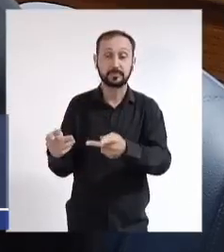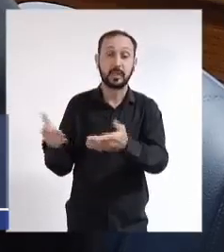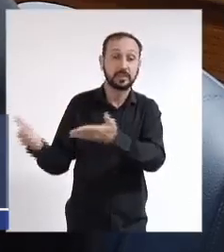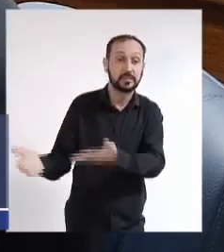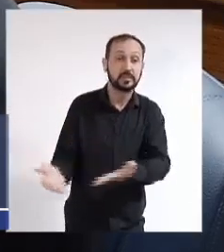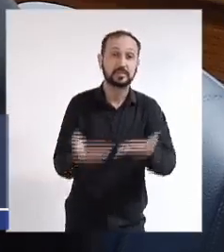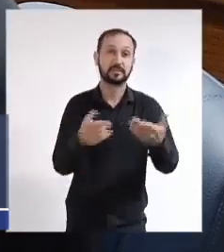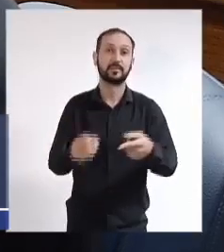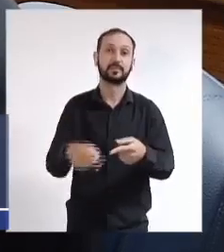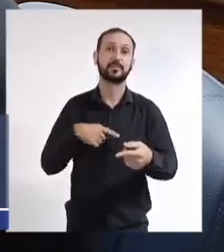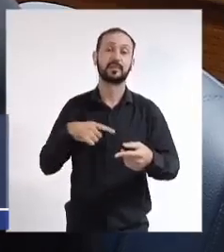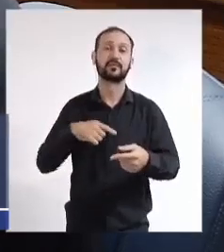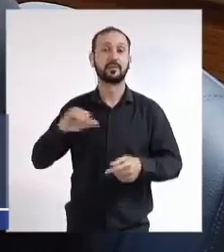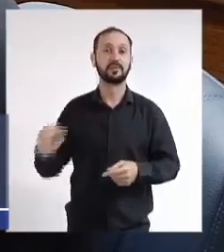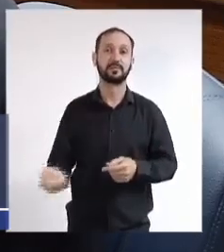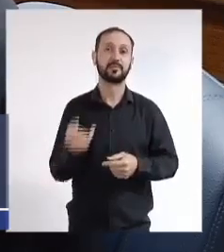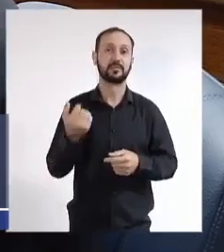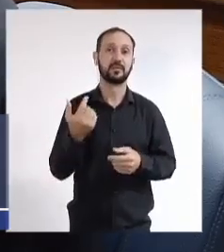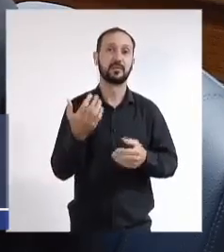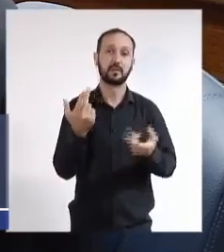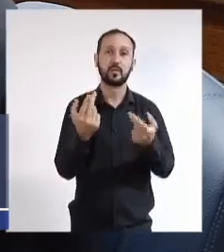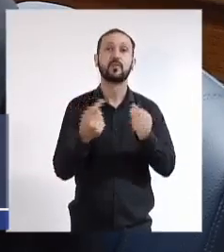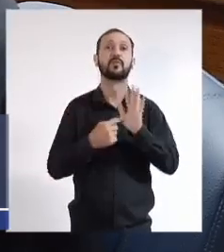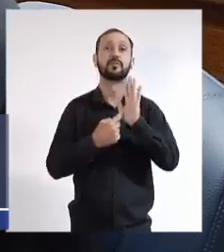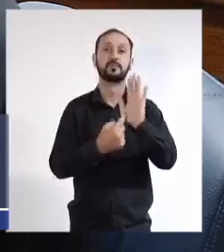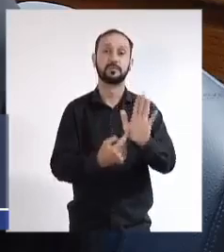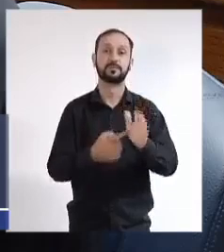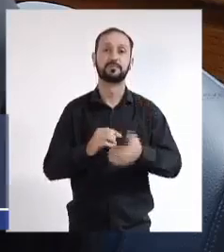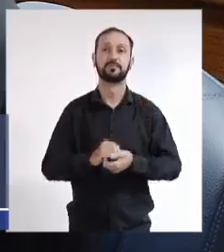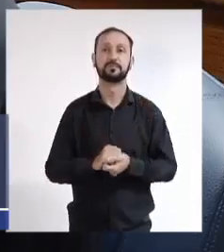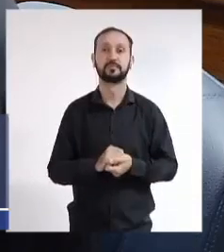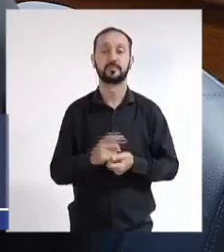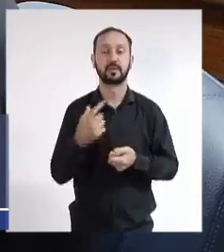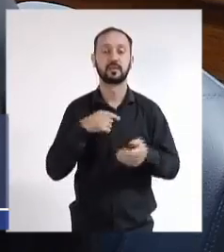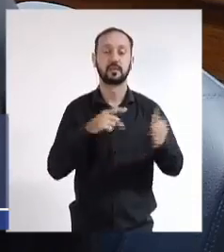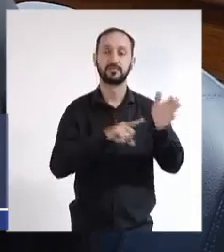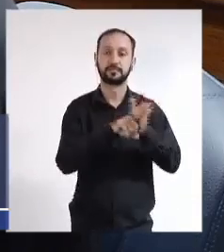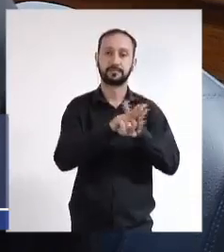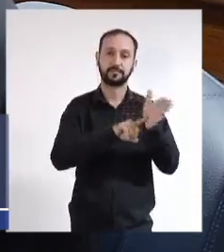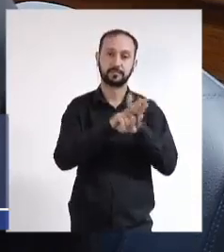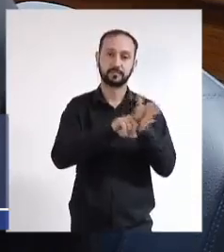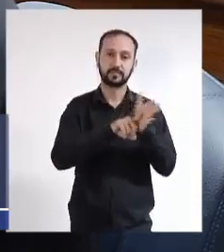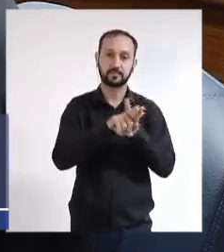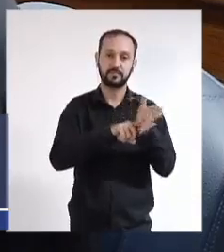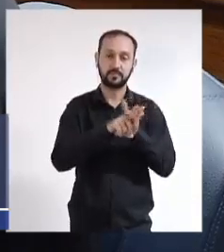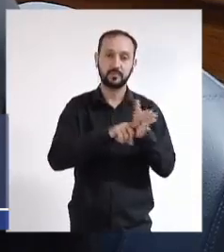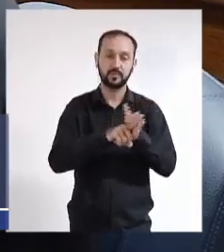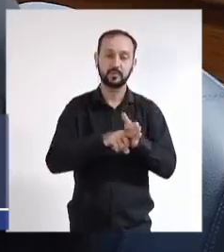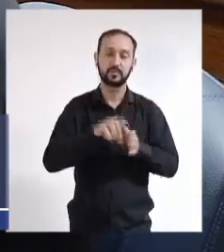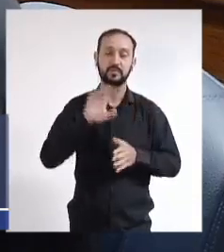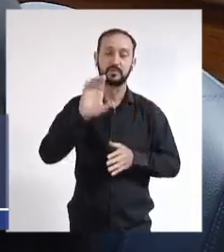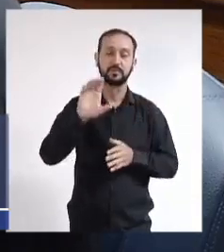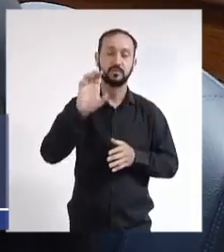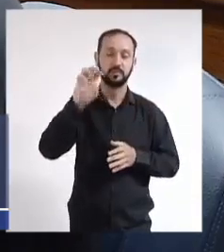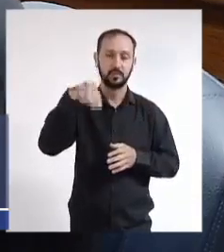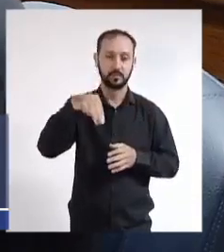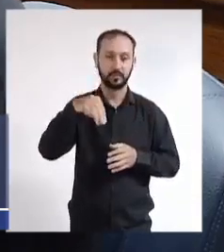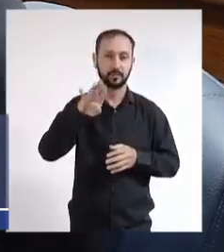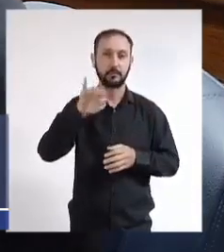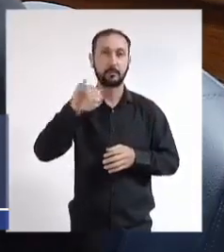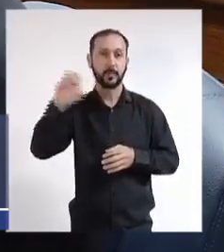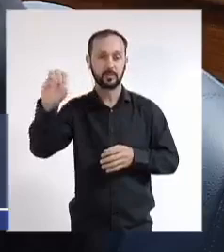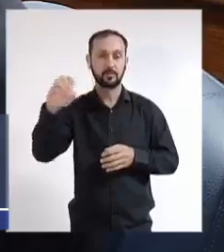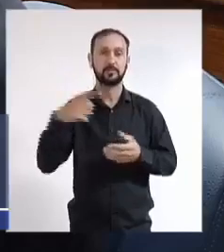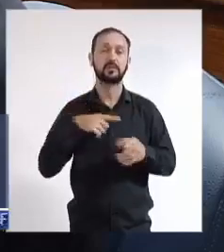ela é muito vai ser beneficiada como foi mostrado ali a a pesquisa do do icm-bio também